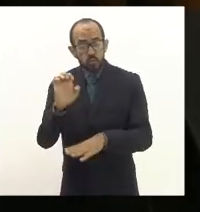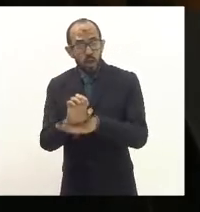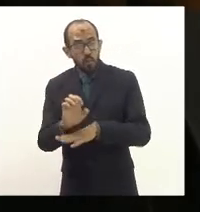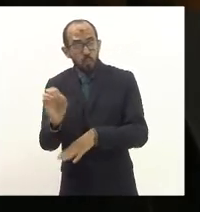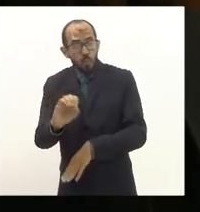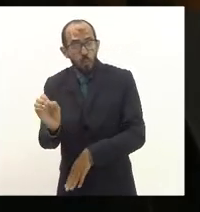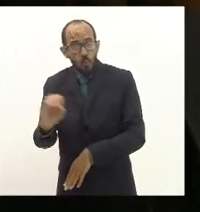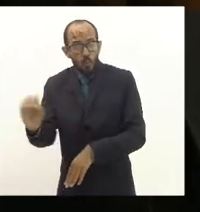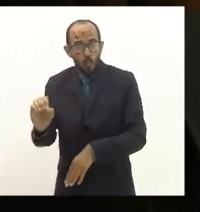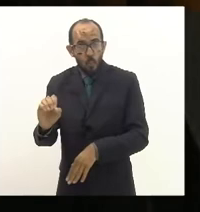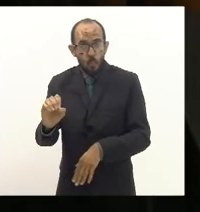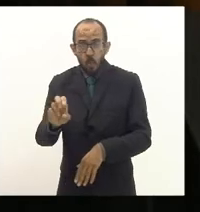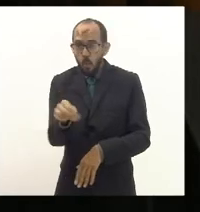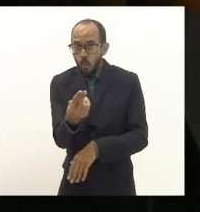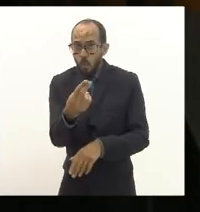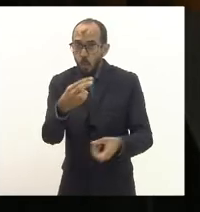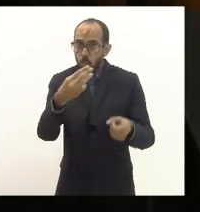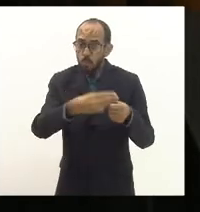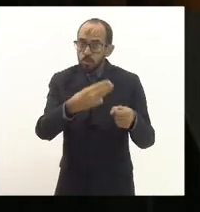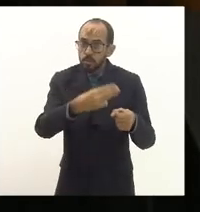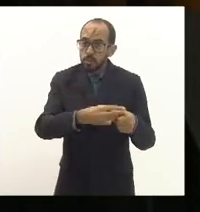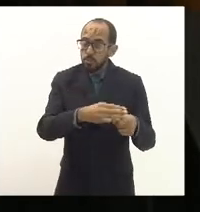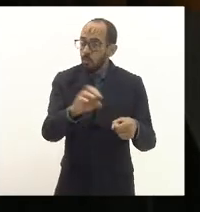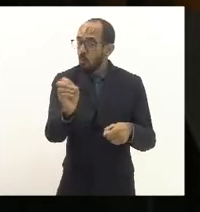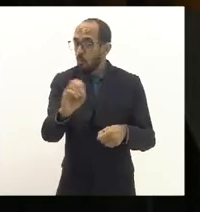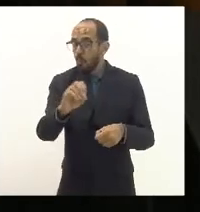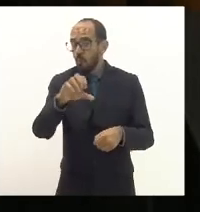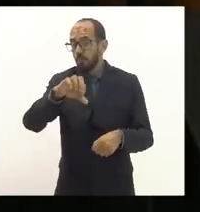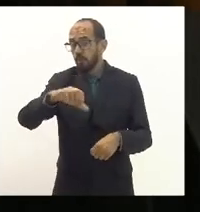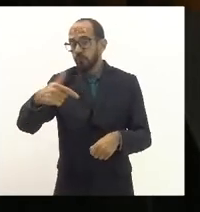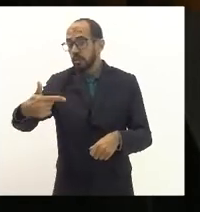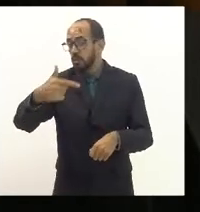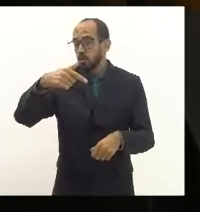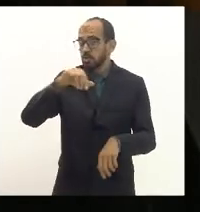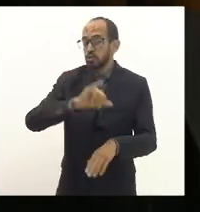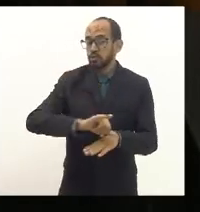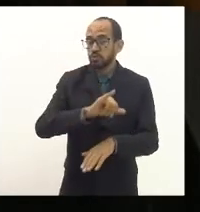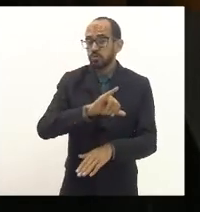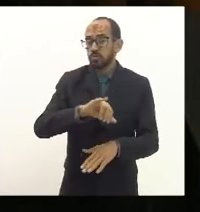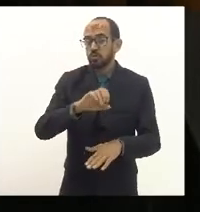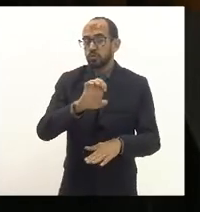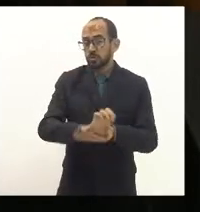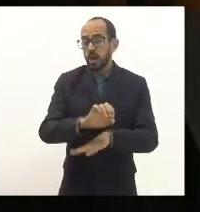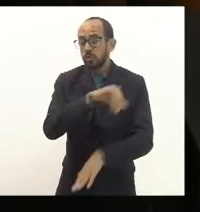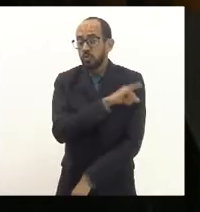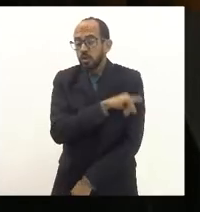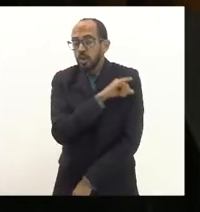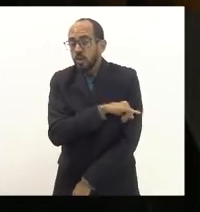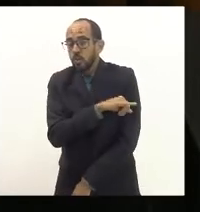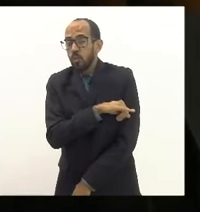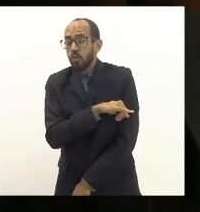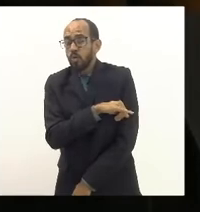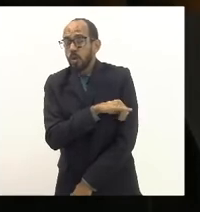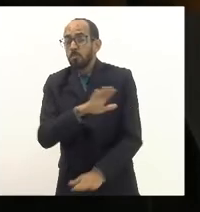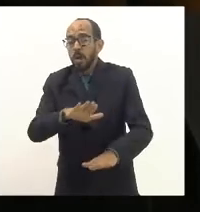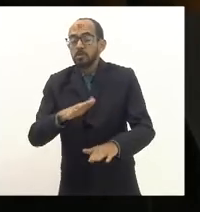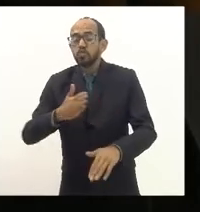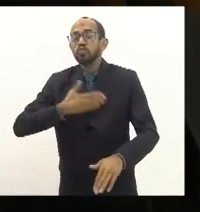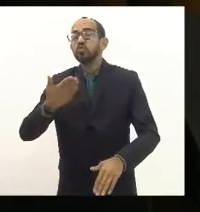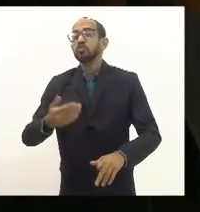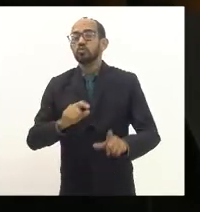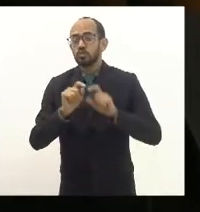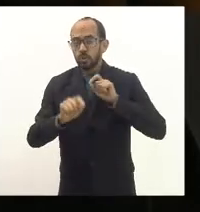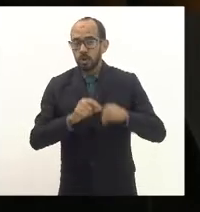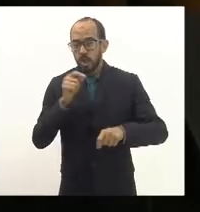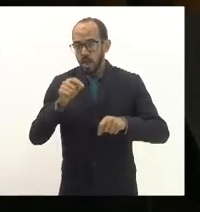nenhum em nenhum dos 92 municípios do nosso Estado. Mas, pasmem vocês, o governador